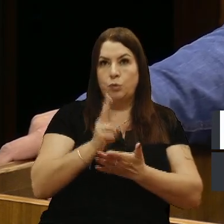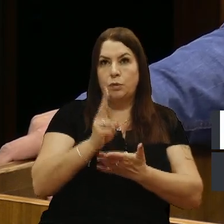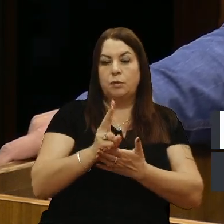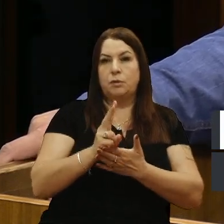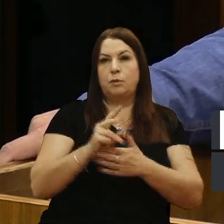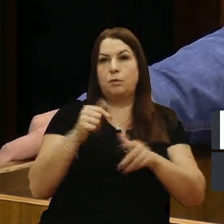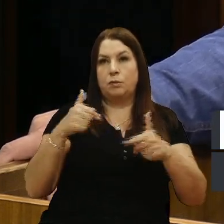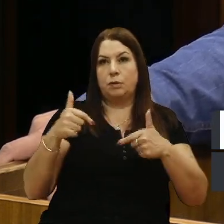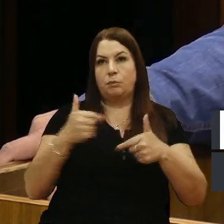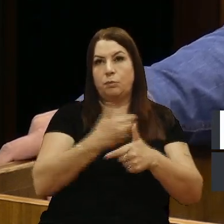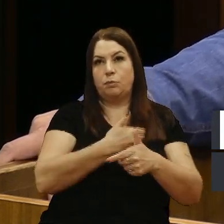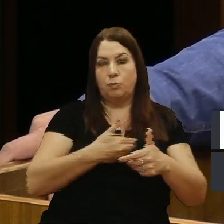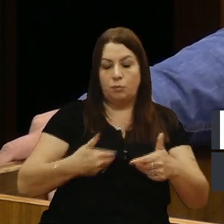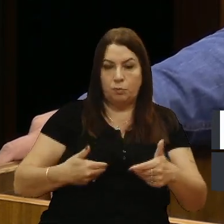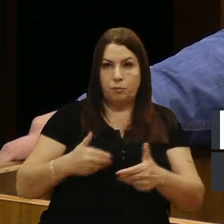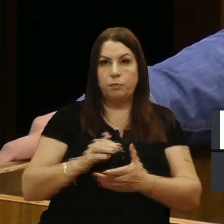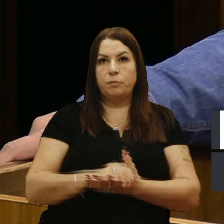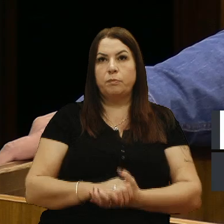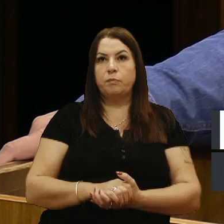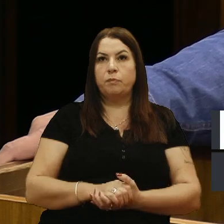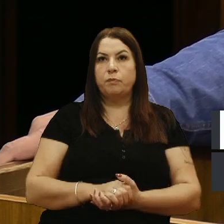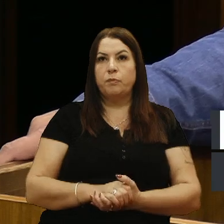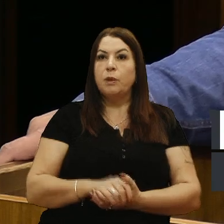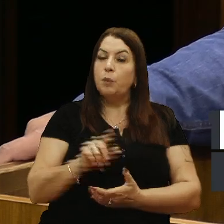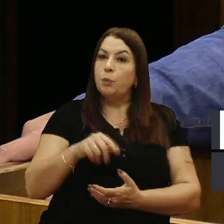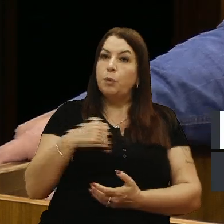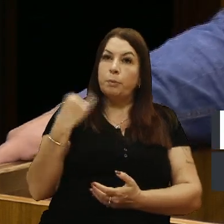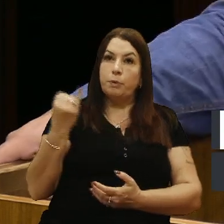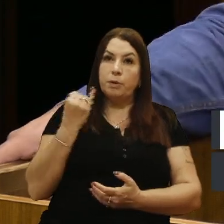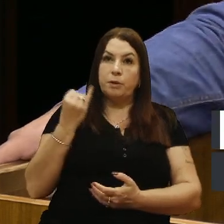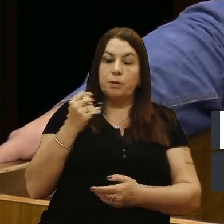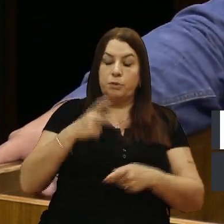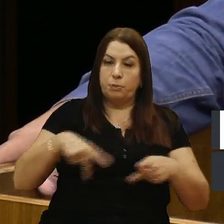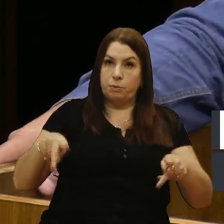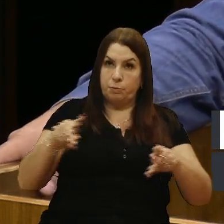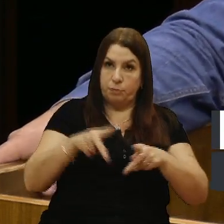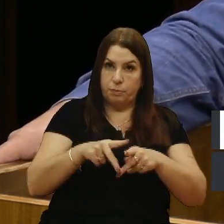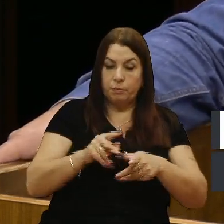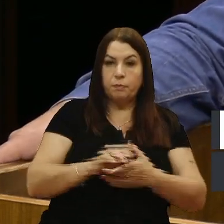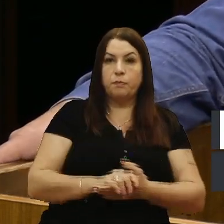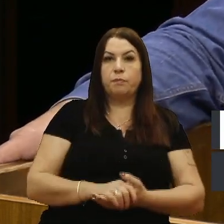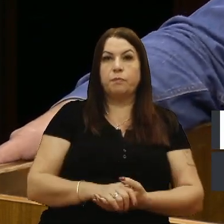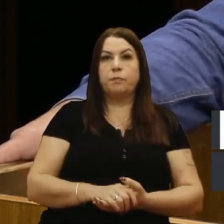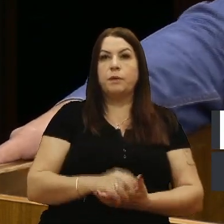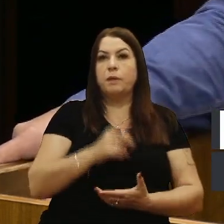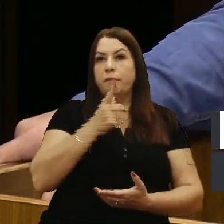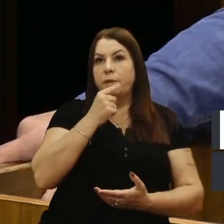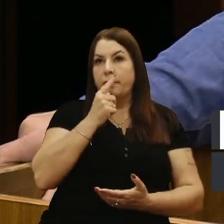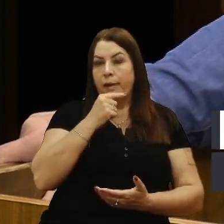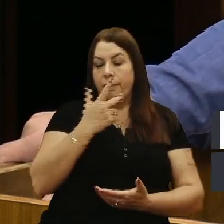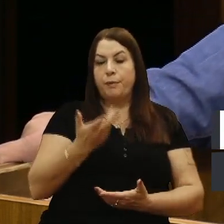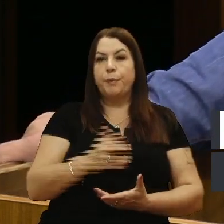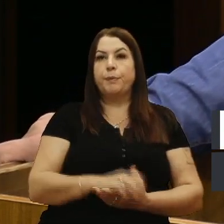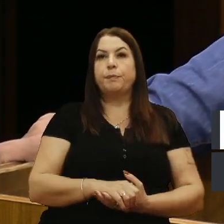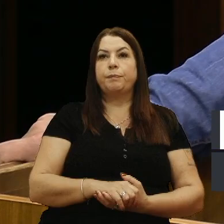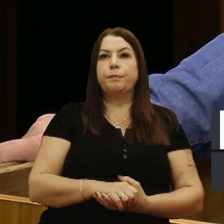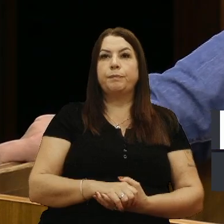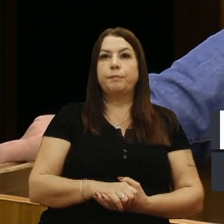do serviço público daquilo que é de essencial para a população. Água,